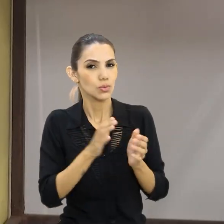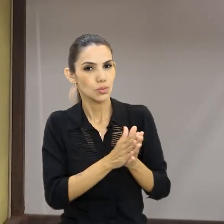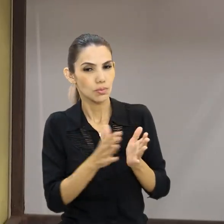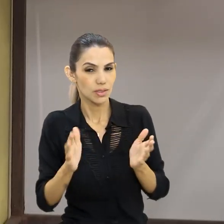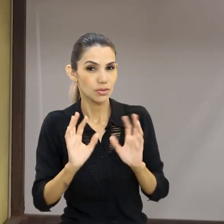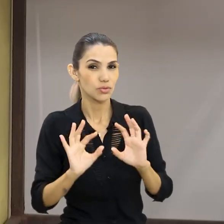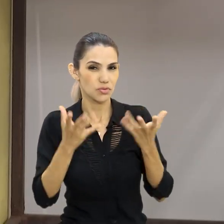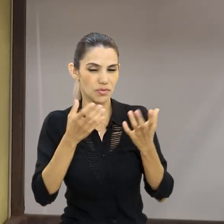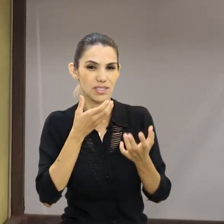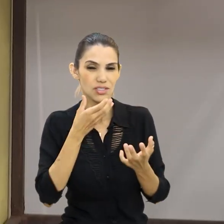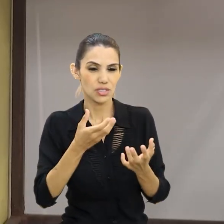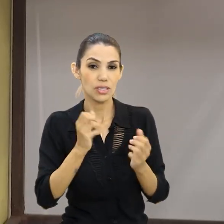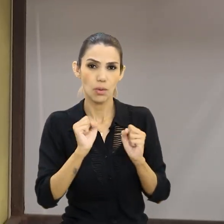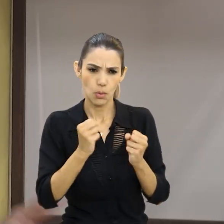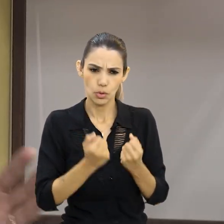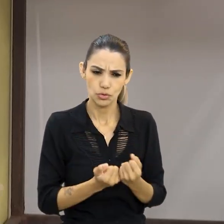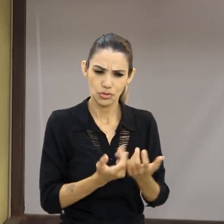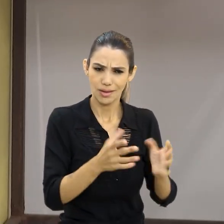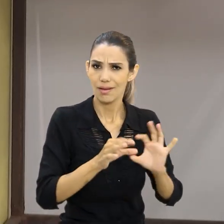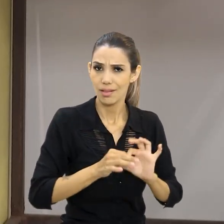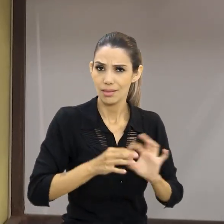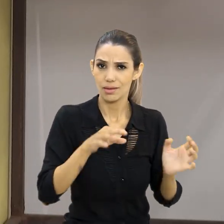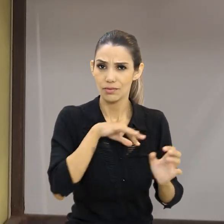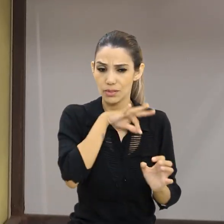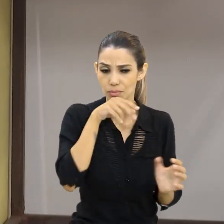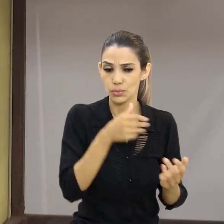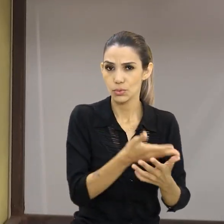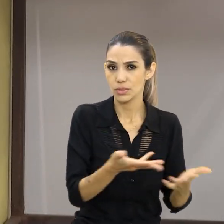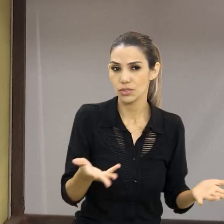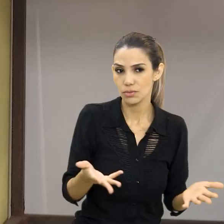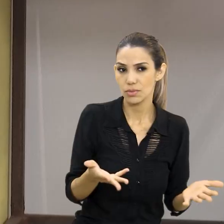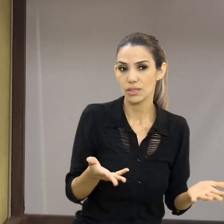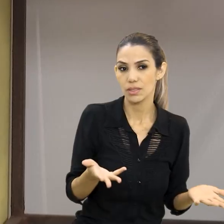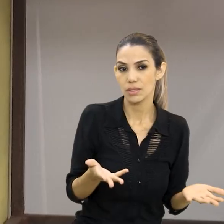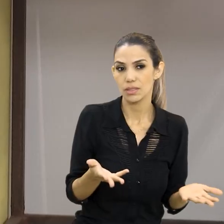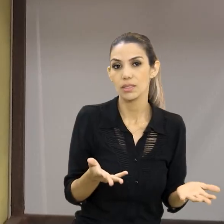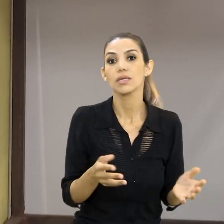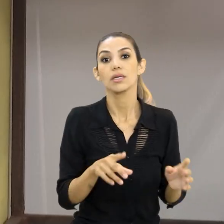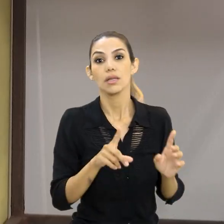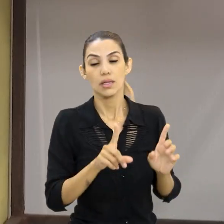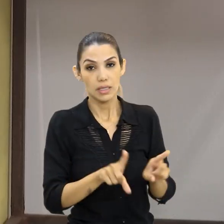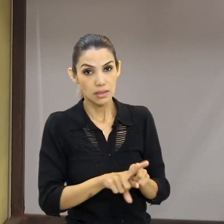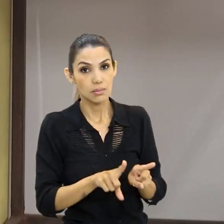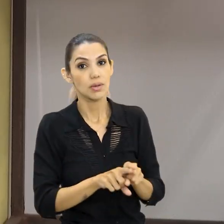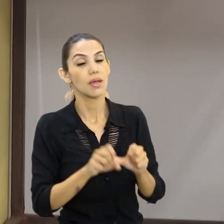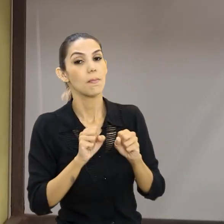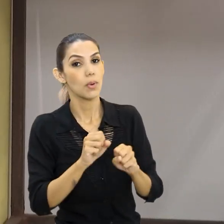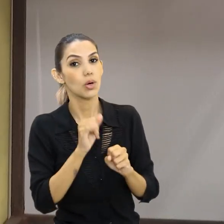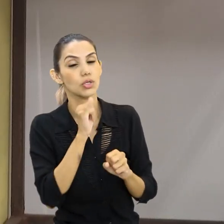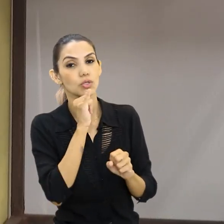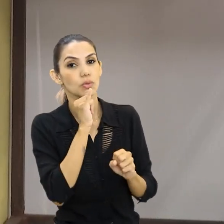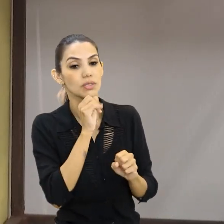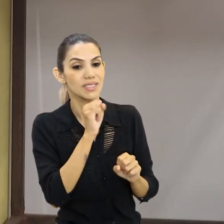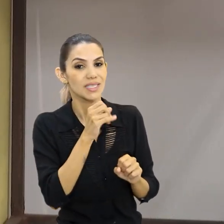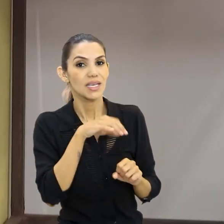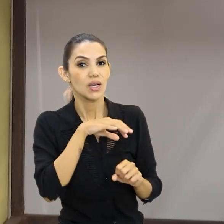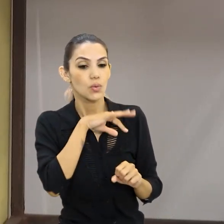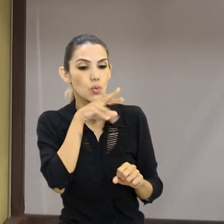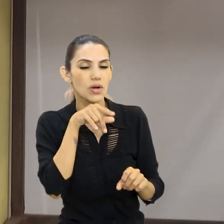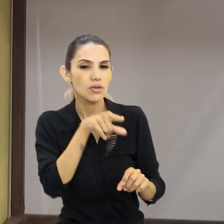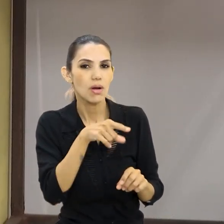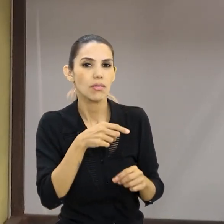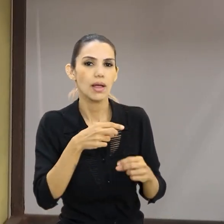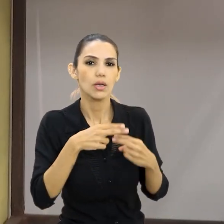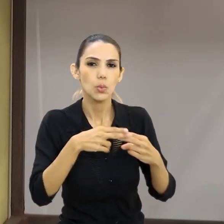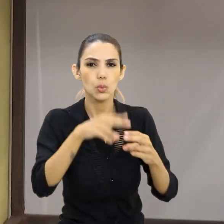dado ou não para esses animais. E a interação que pode acontecer com os medicamentos que eles têm de uso contínuo. Porque hoje,